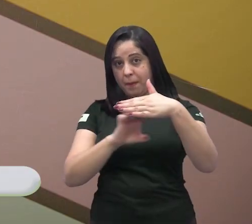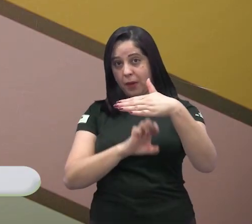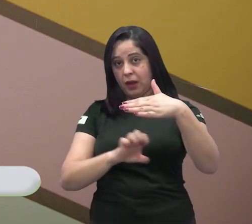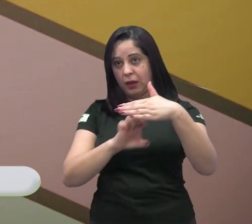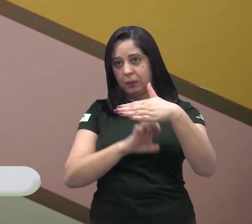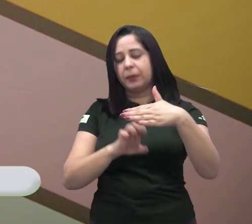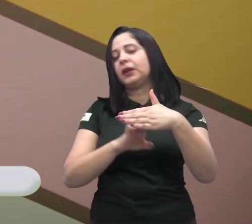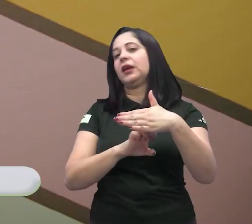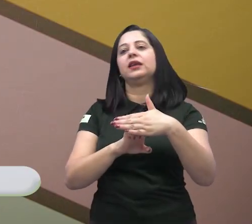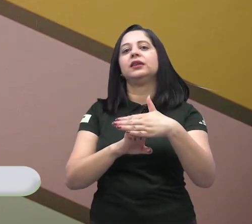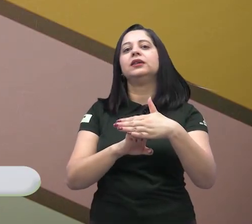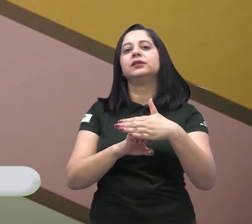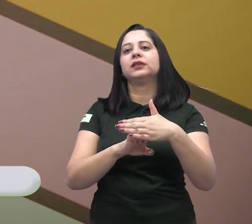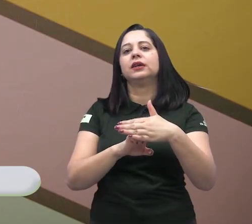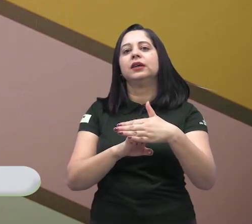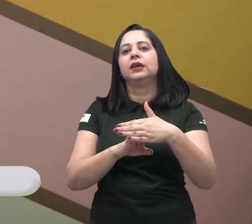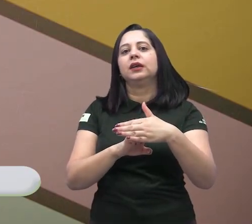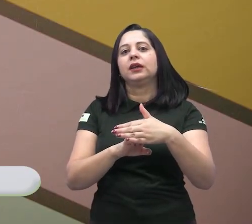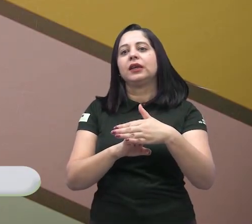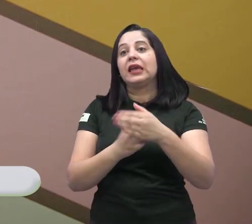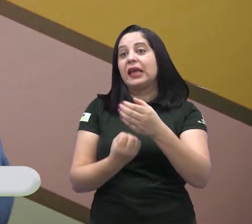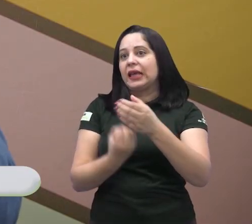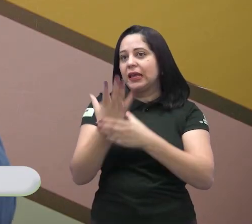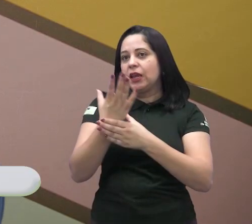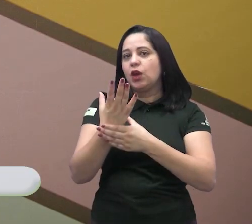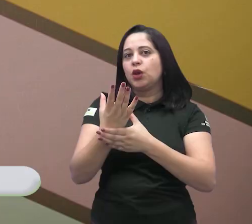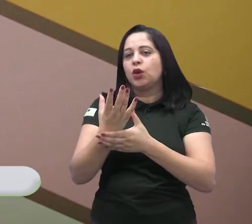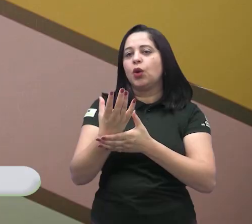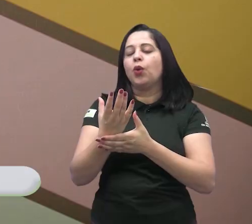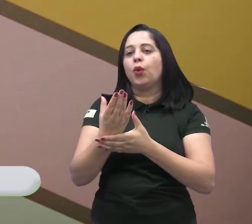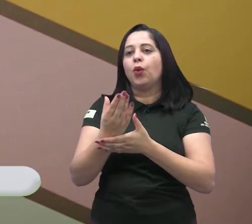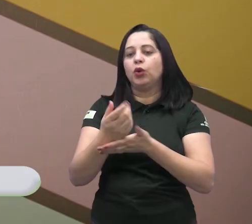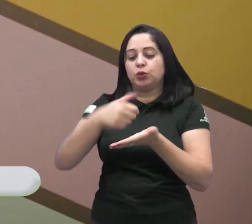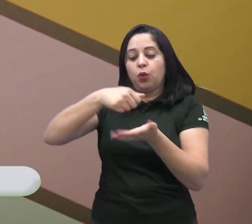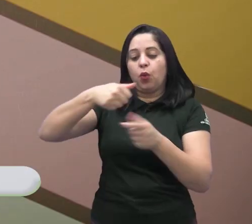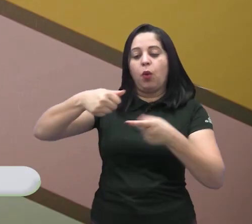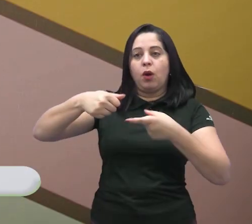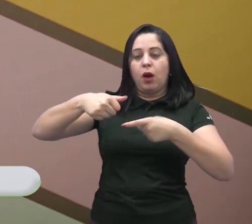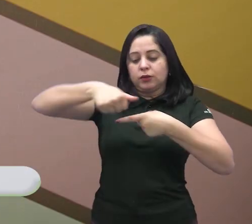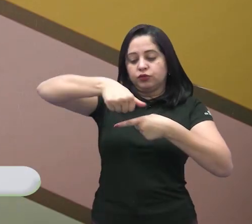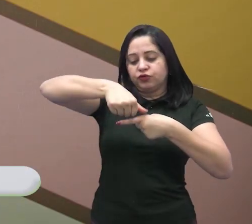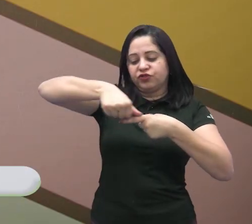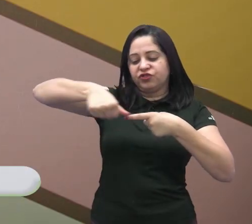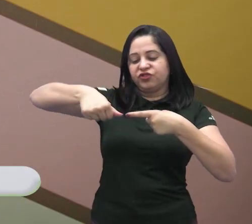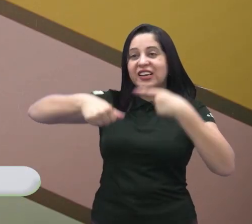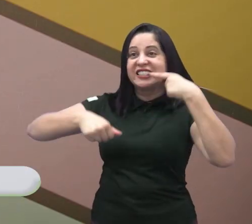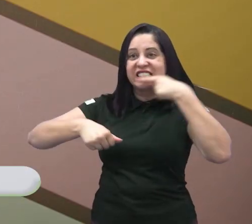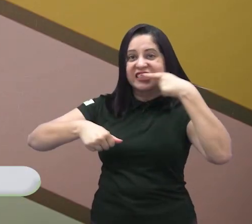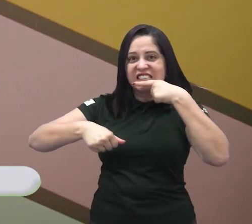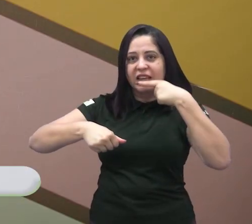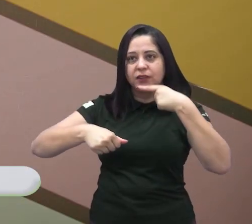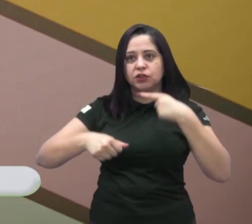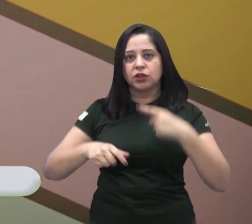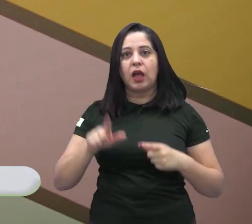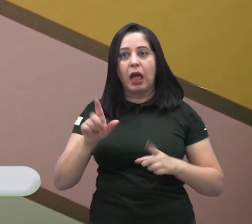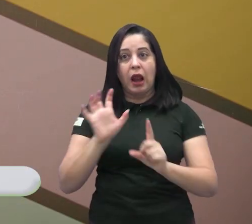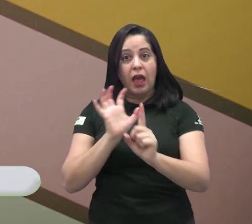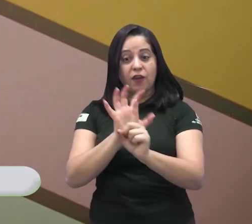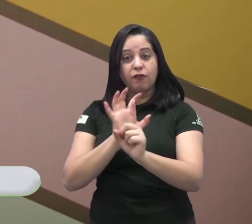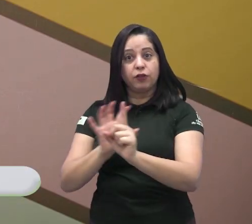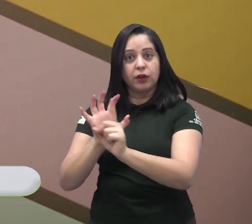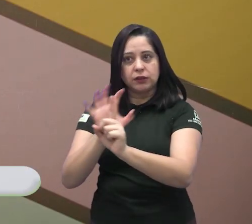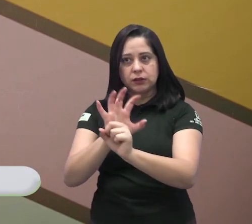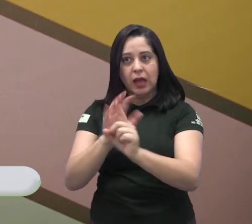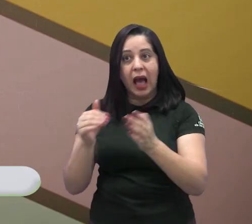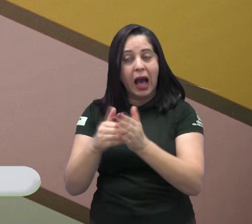que faz pasta de dente, escova de dente, ela fez uma propaganda de televisão e nessa propaganda ela influencia